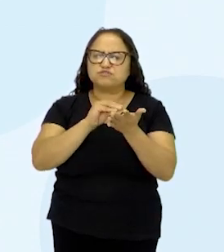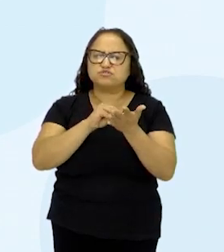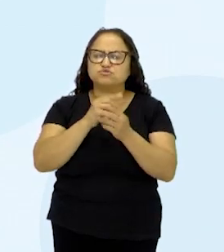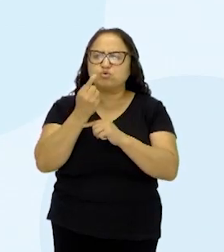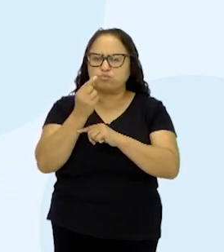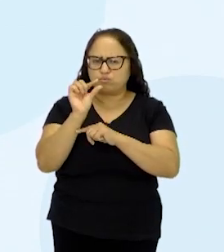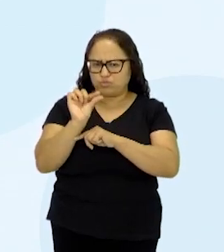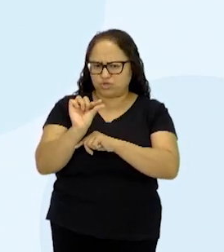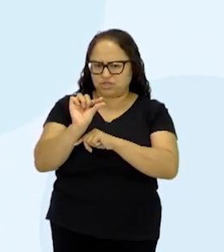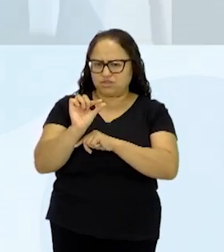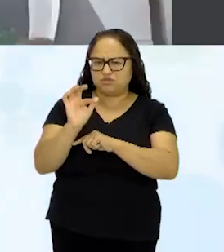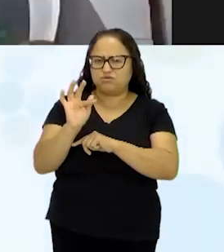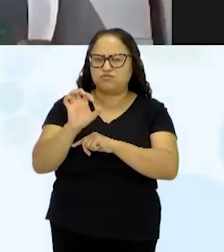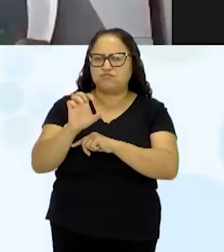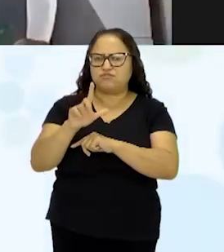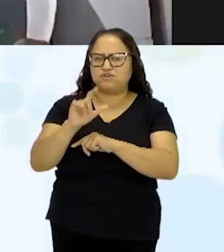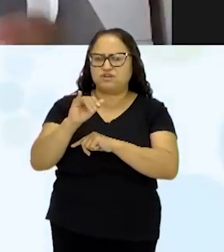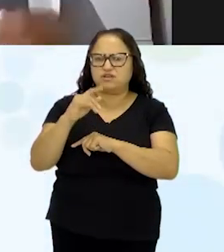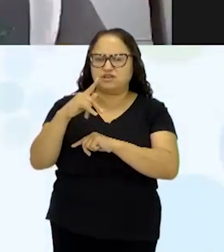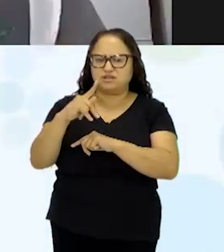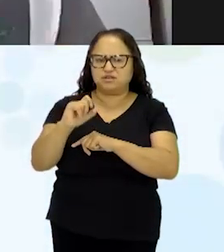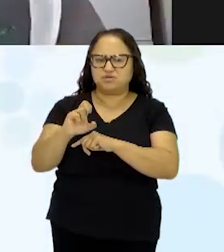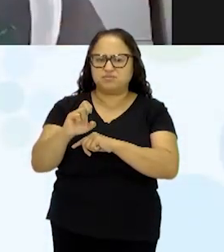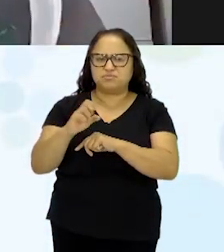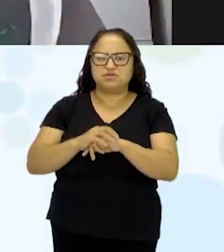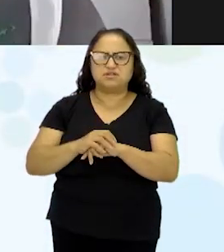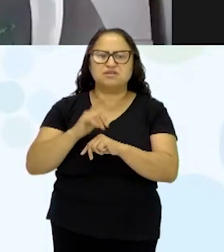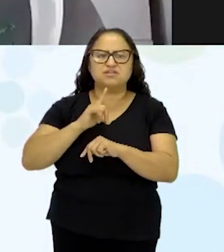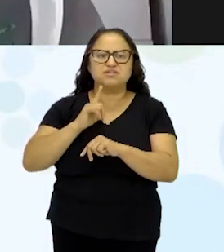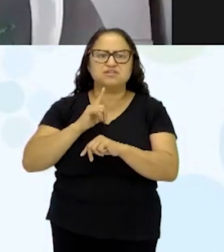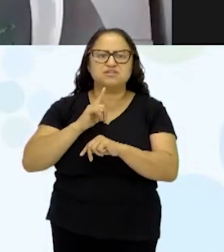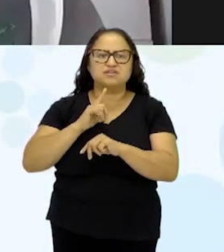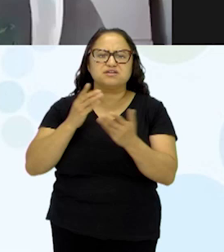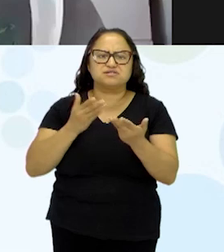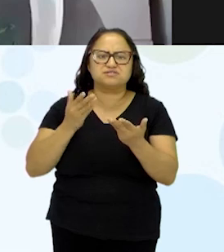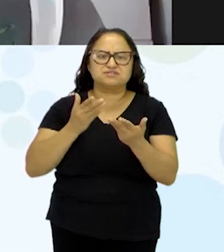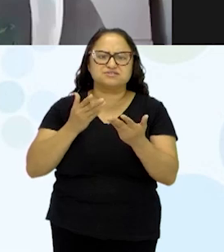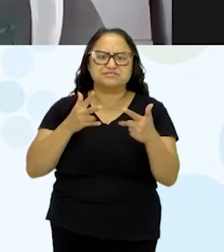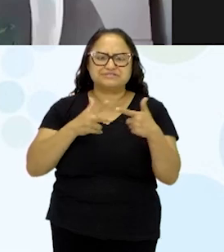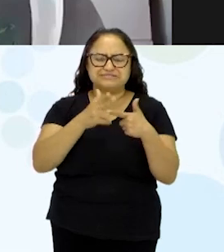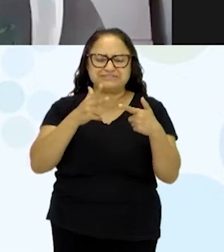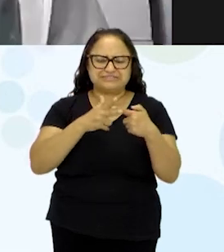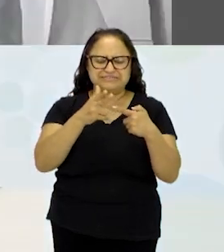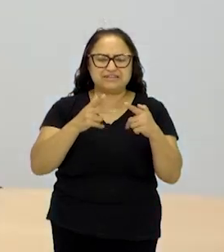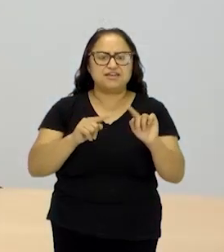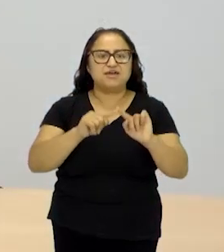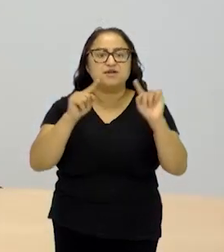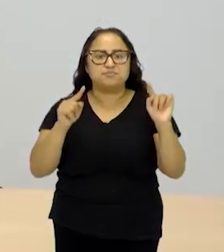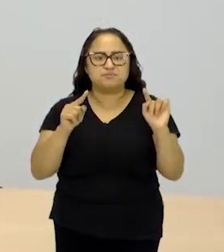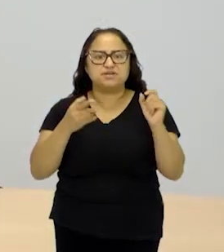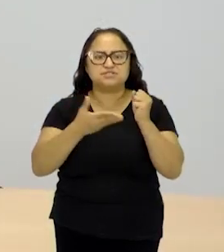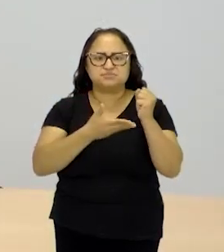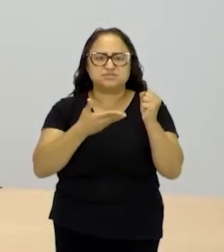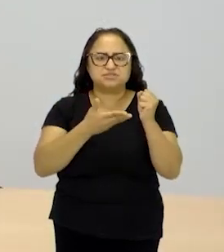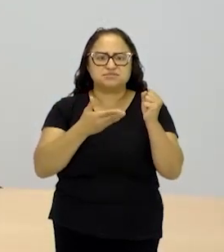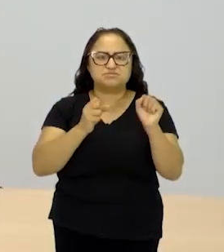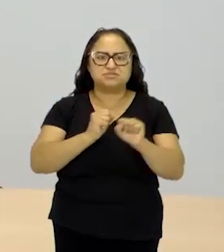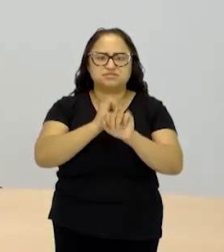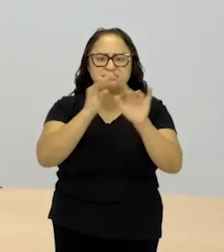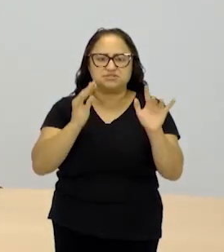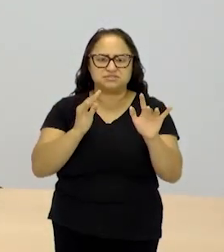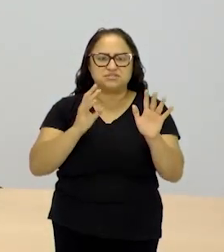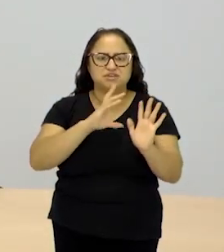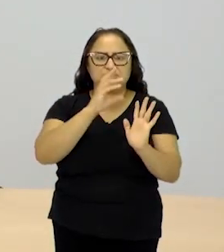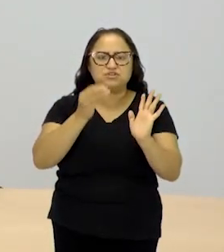Felipe, porque deu um pouquinho de interferência aqui, né? Mas basicamente, só para esclarecer, ele colocou